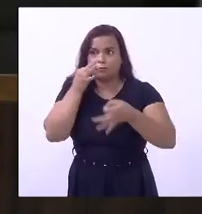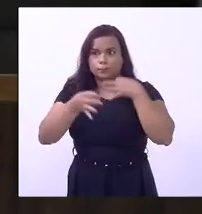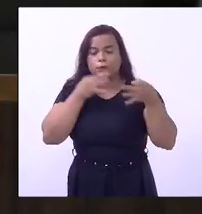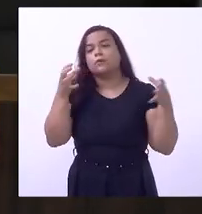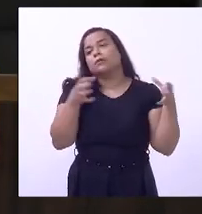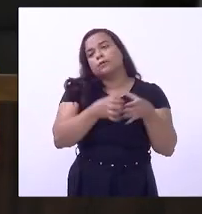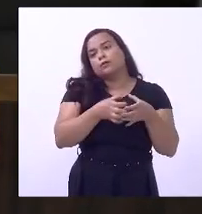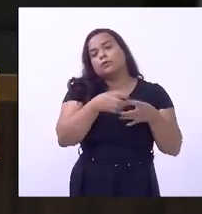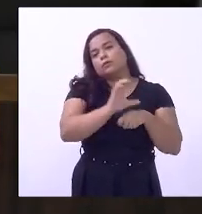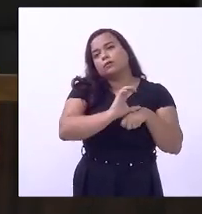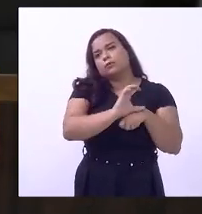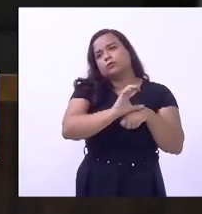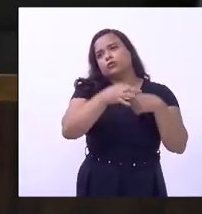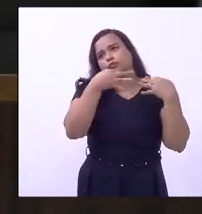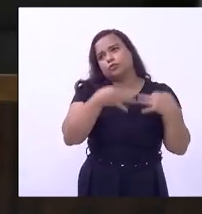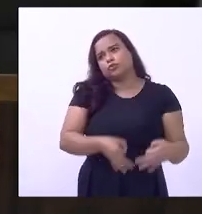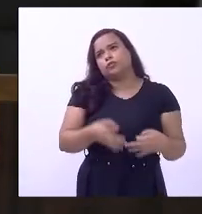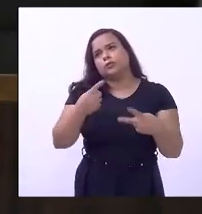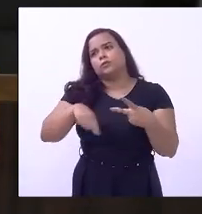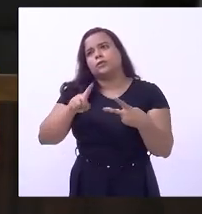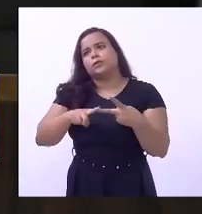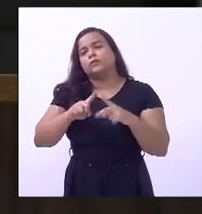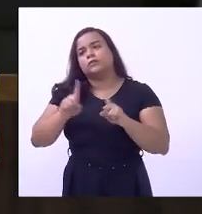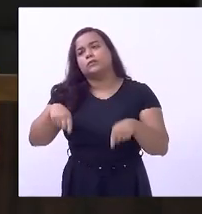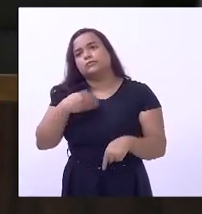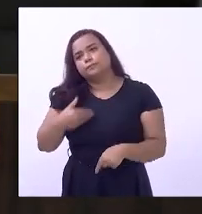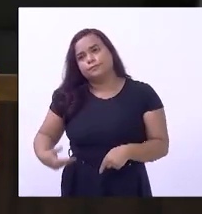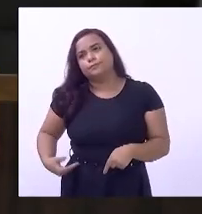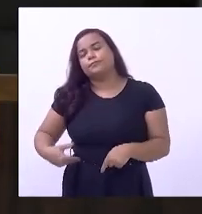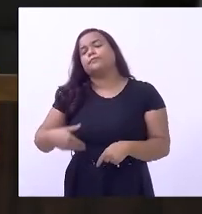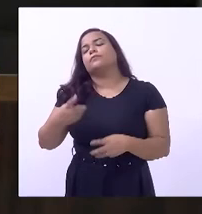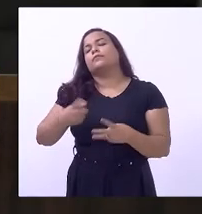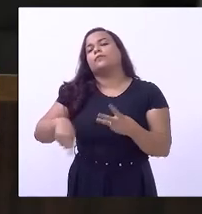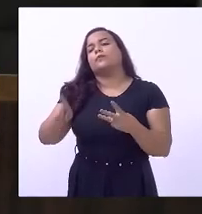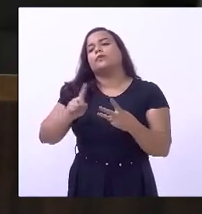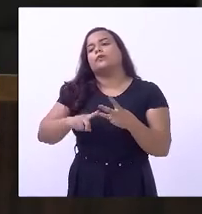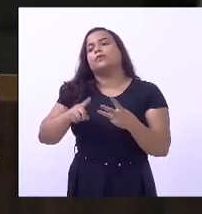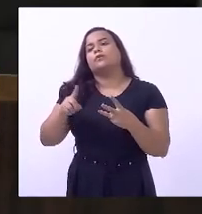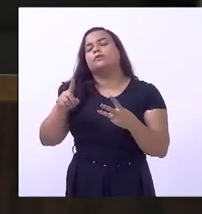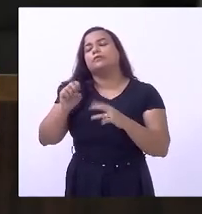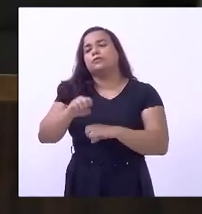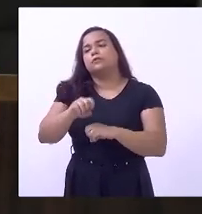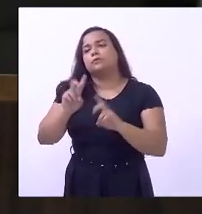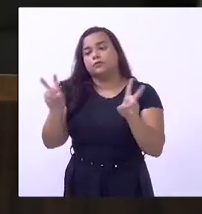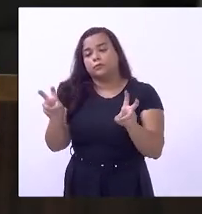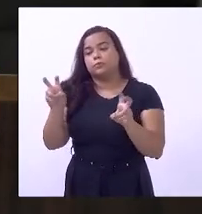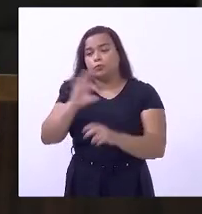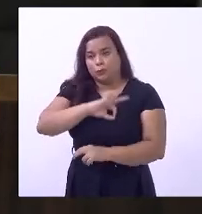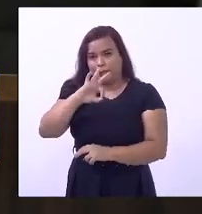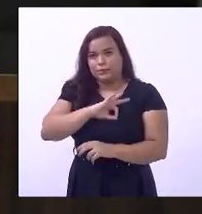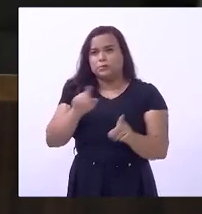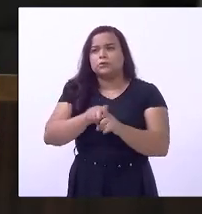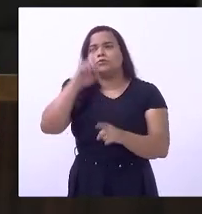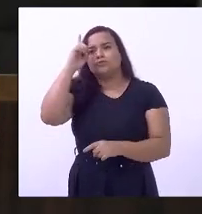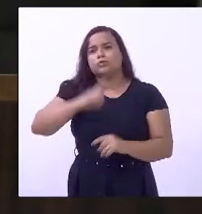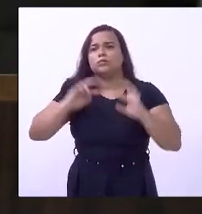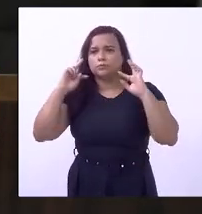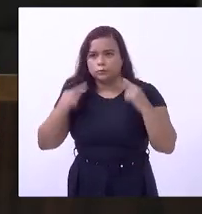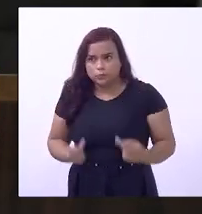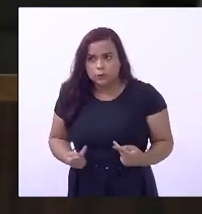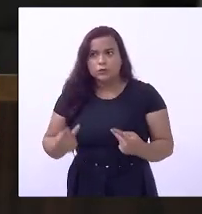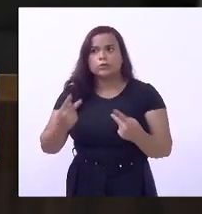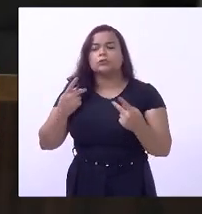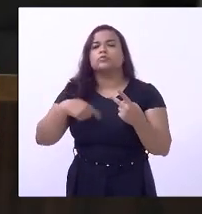Servidores Públicos, Segurança Pública e Assuntos de Polícia, de Defesa dos Direitos Humanos e Cidadania, de Saúde, Educação, de Trabalho, Legislação Social e